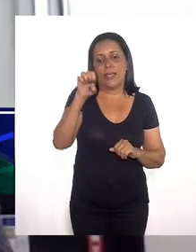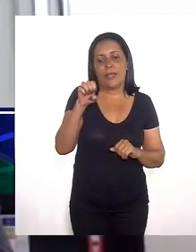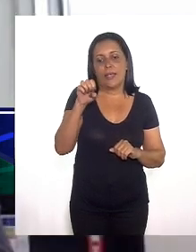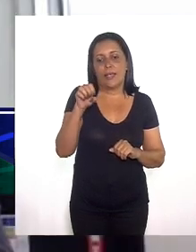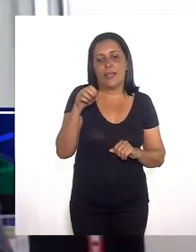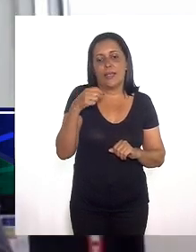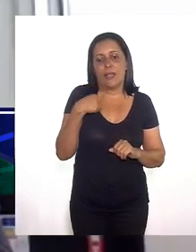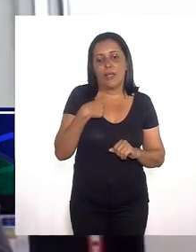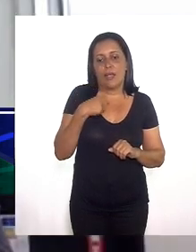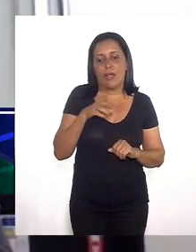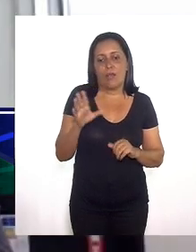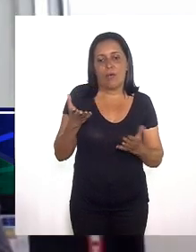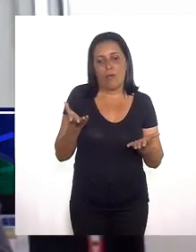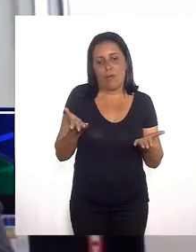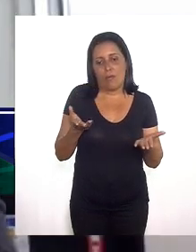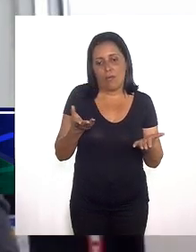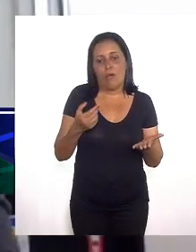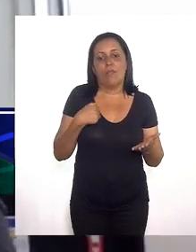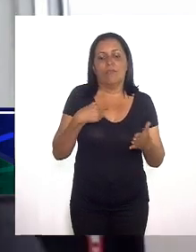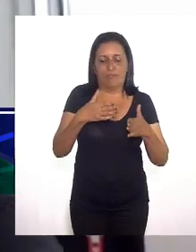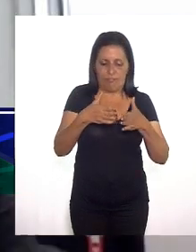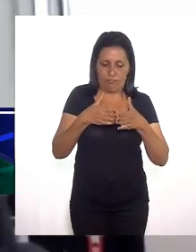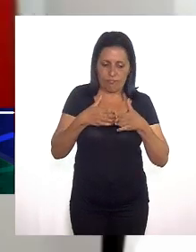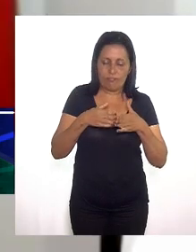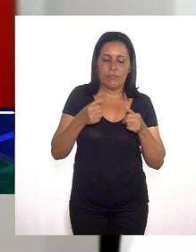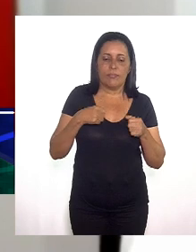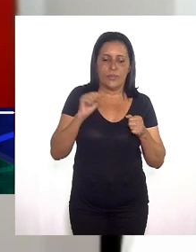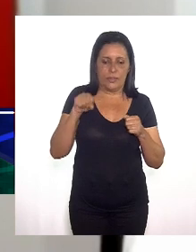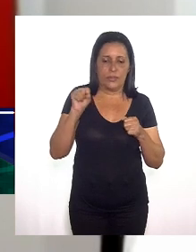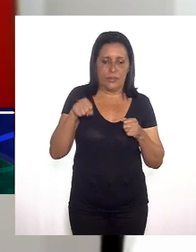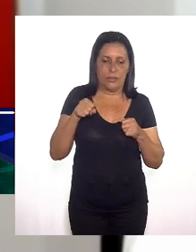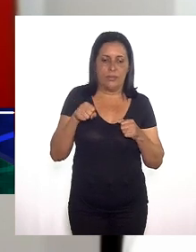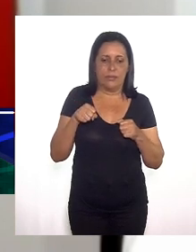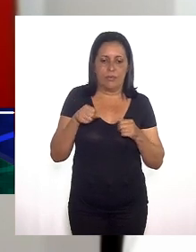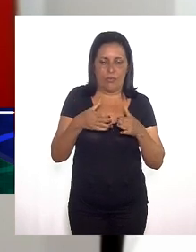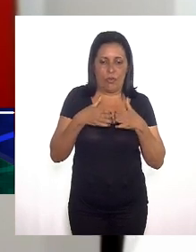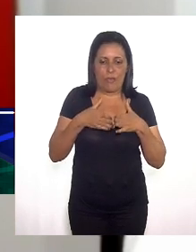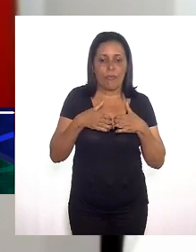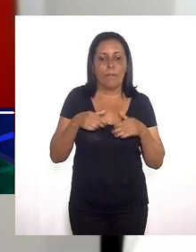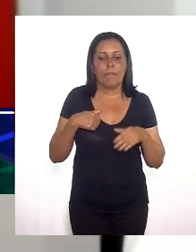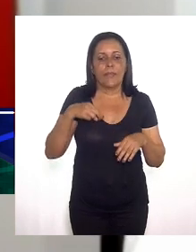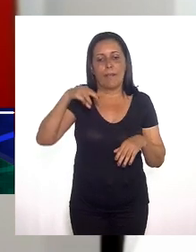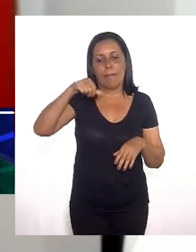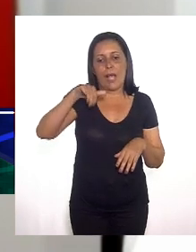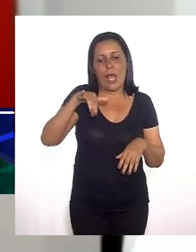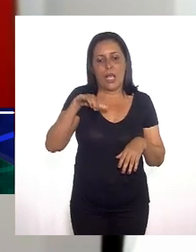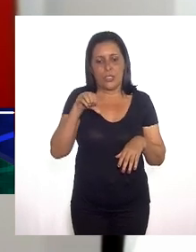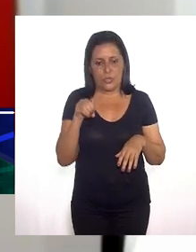no mérito, parecer favorável. Pela Comissão de Orçamento, deputado Márcio Canella.